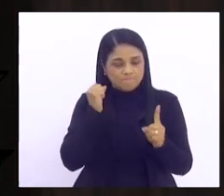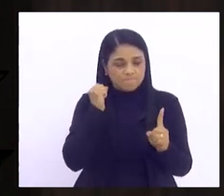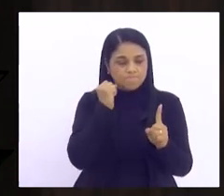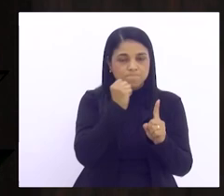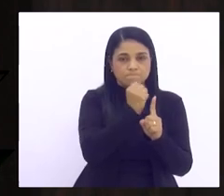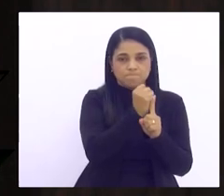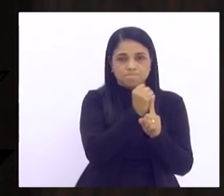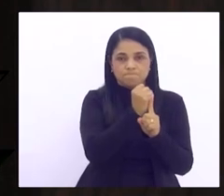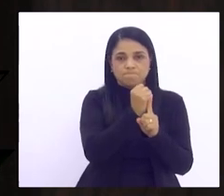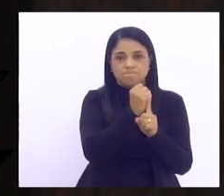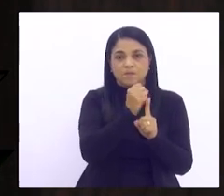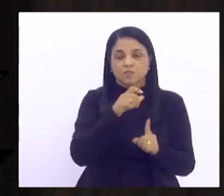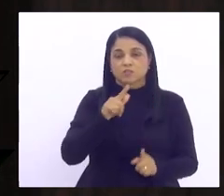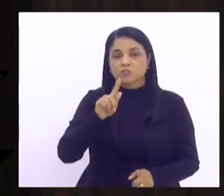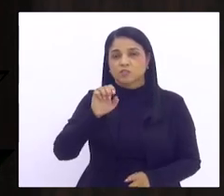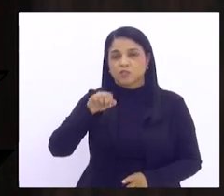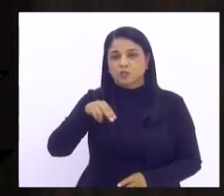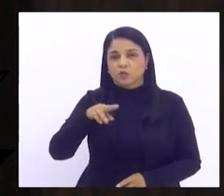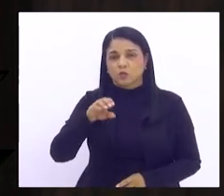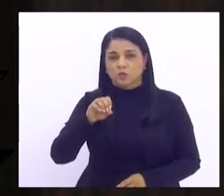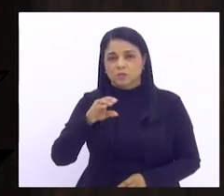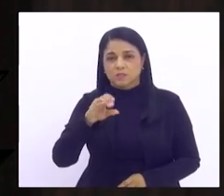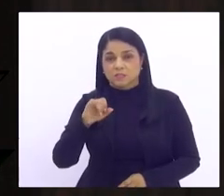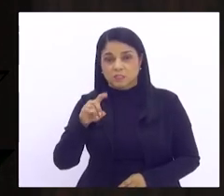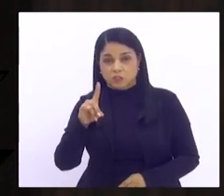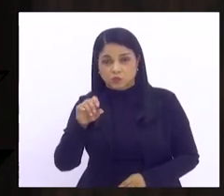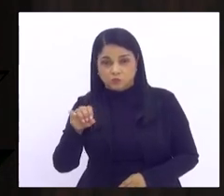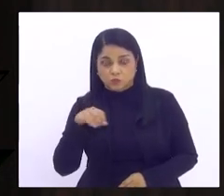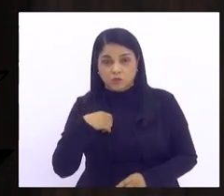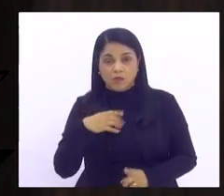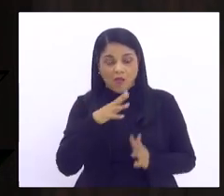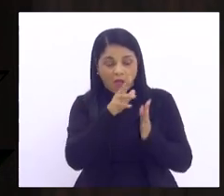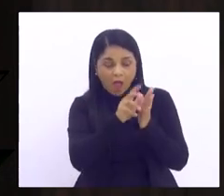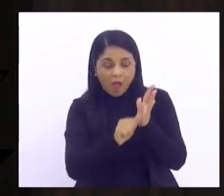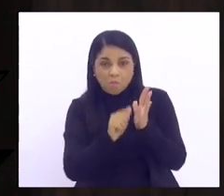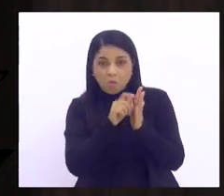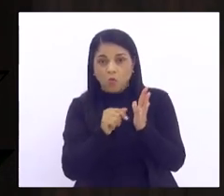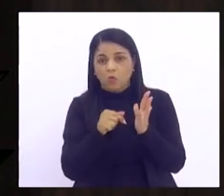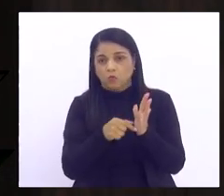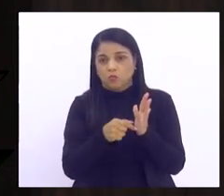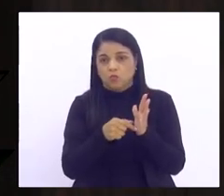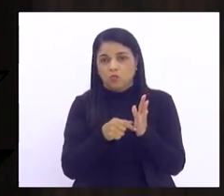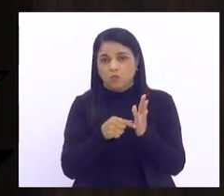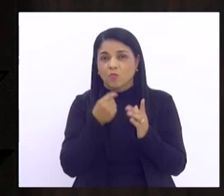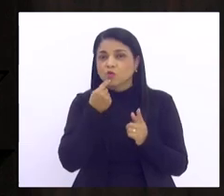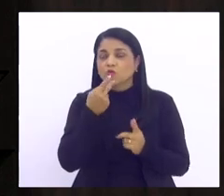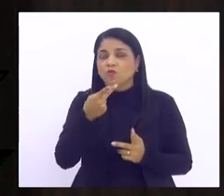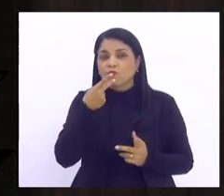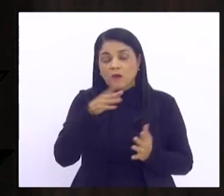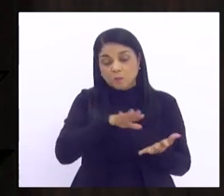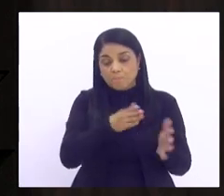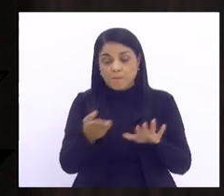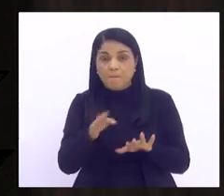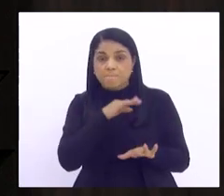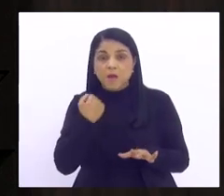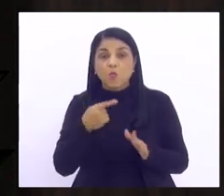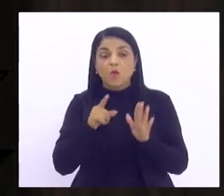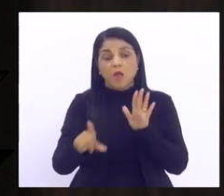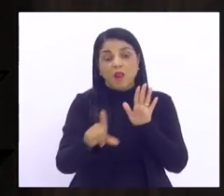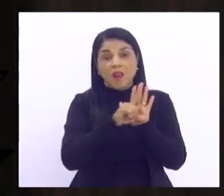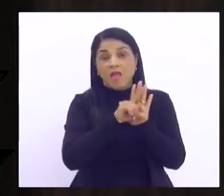aborto, eufemisticamente de aborto. E por que eu estou falando sobre assassinato? Porque o que querem legalizar é um